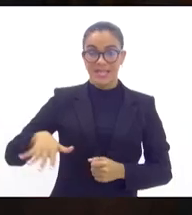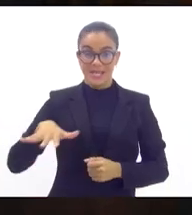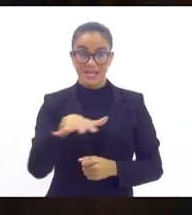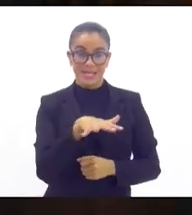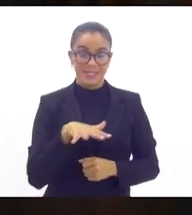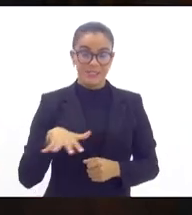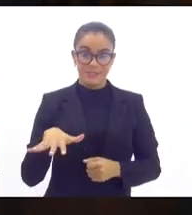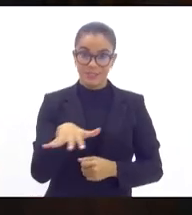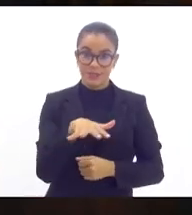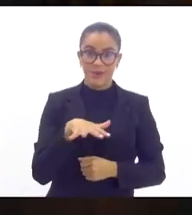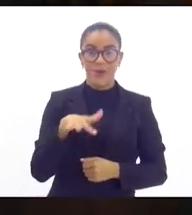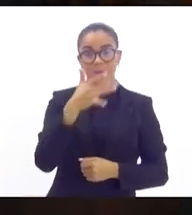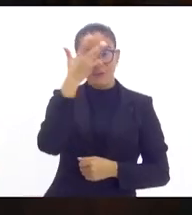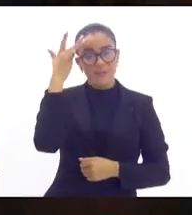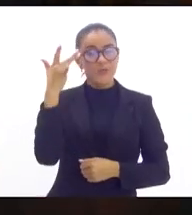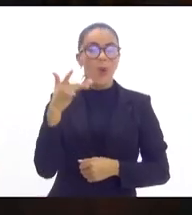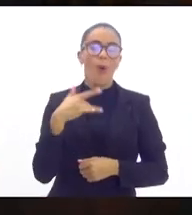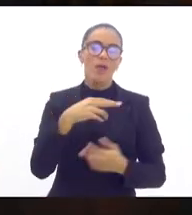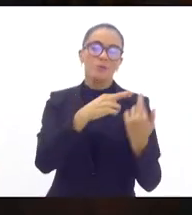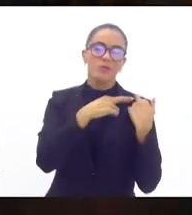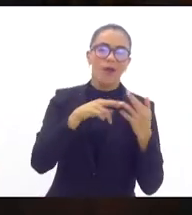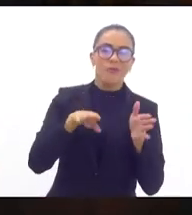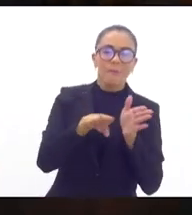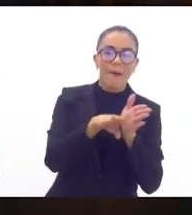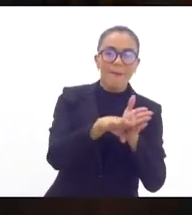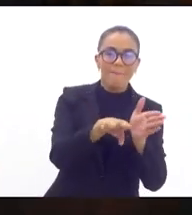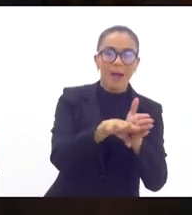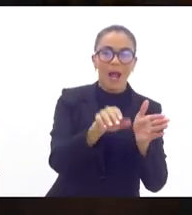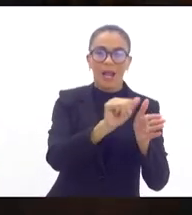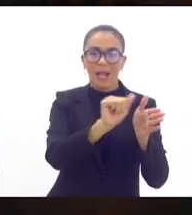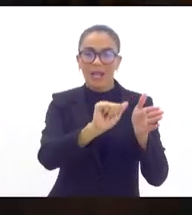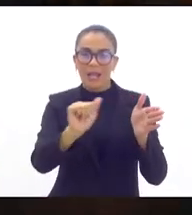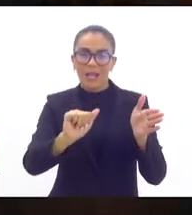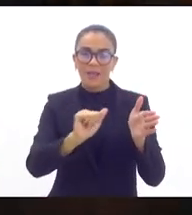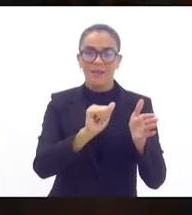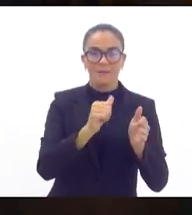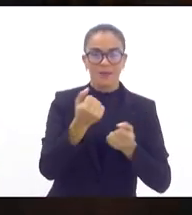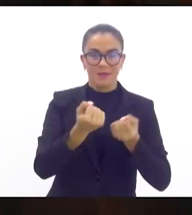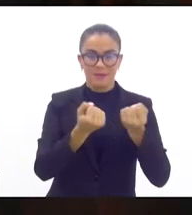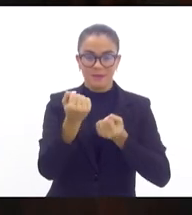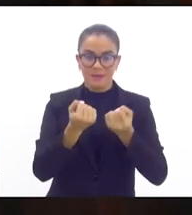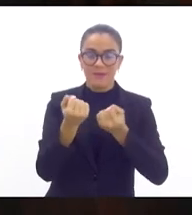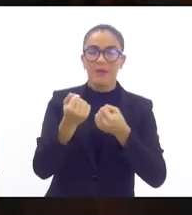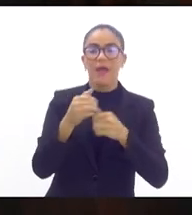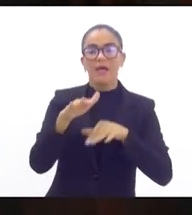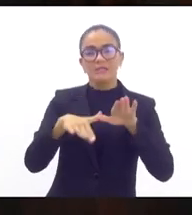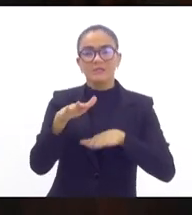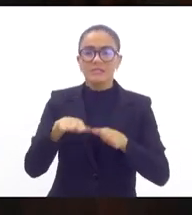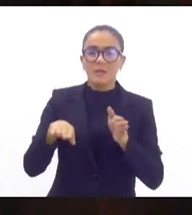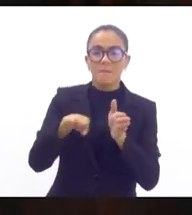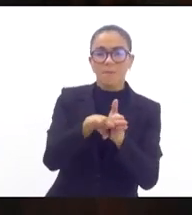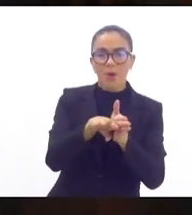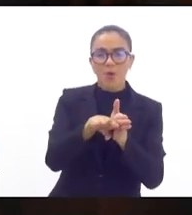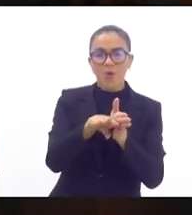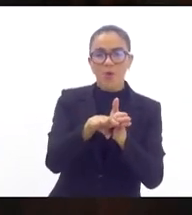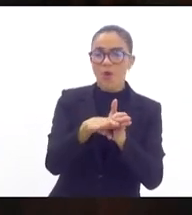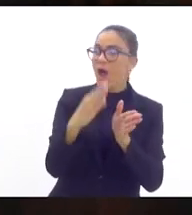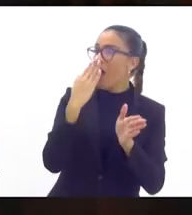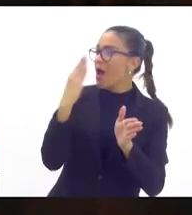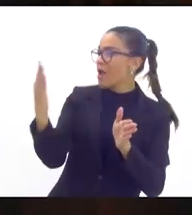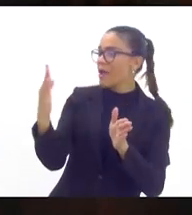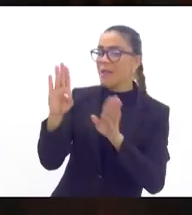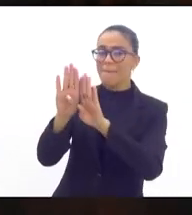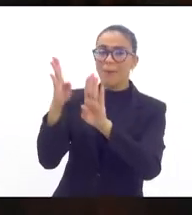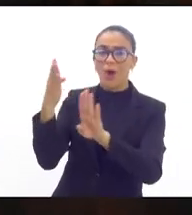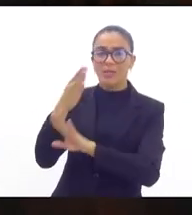região ali aqueles flanelinho trabalham à vontade essa que é verdade muita das vezes estaciona o carro das pessoas na porta do morador